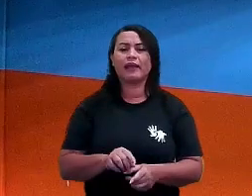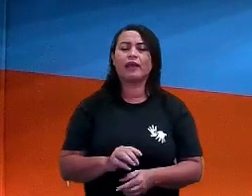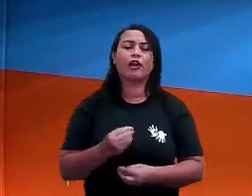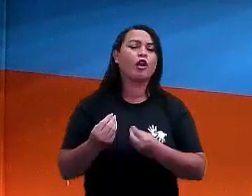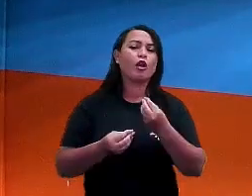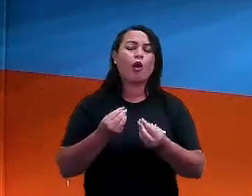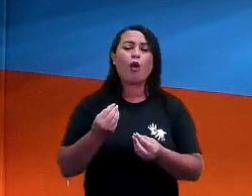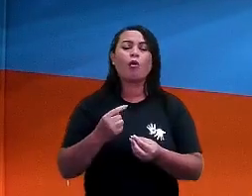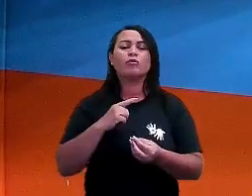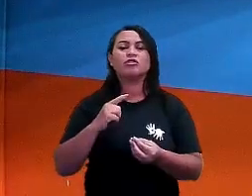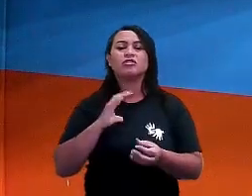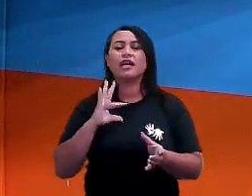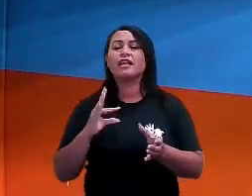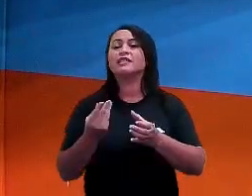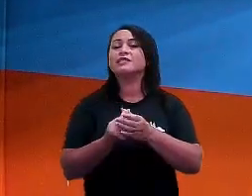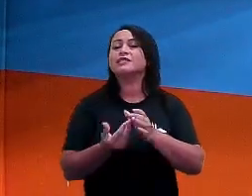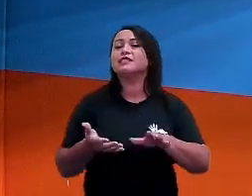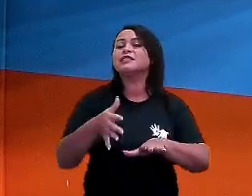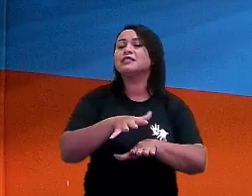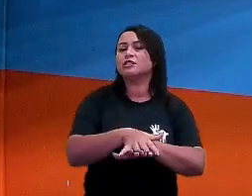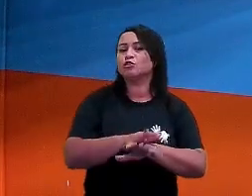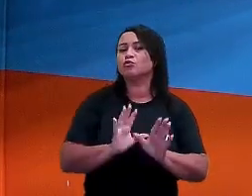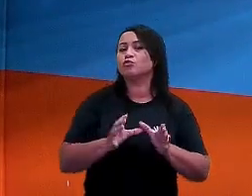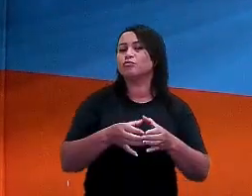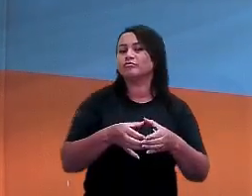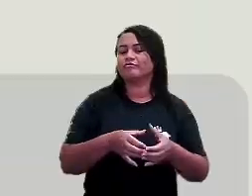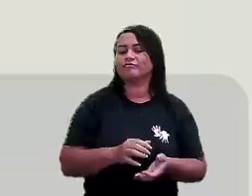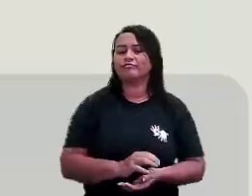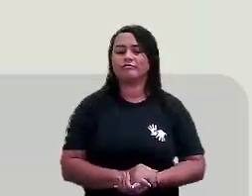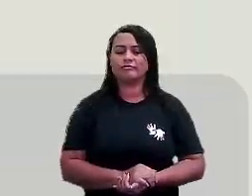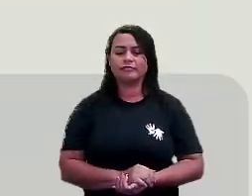poder ser inseridos nos grupos sociais?